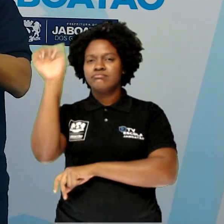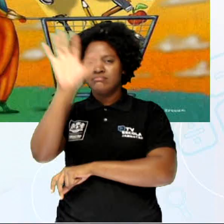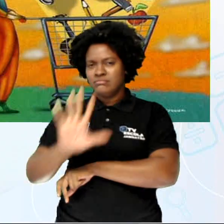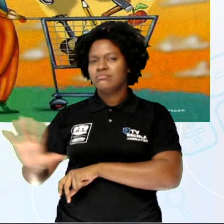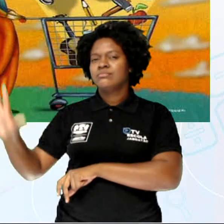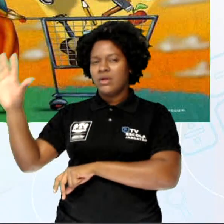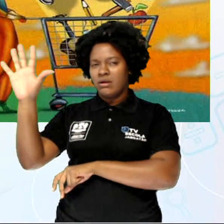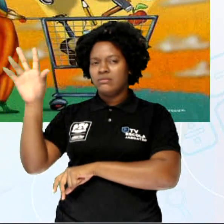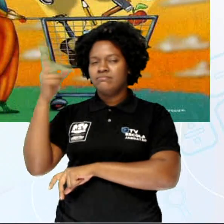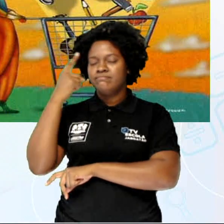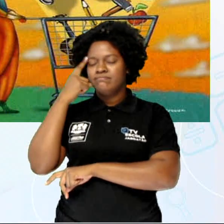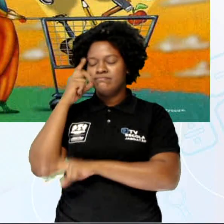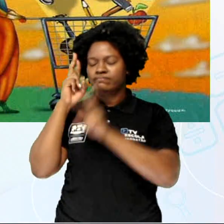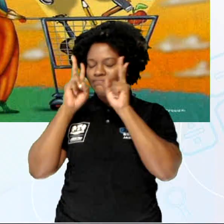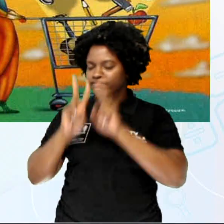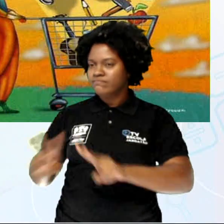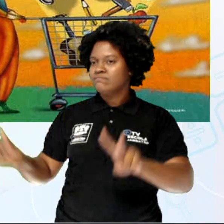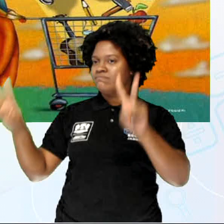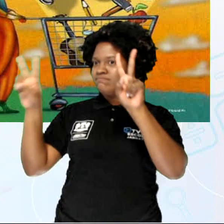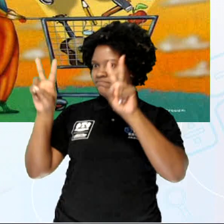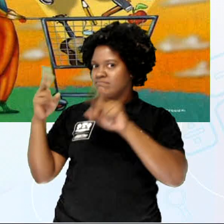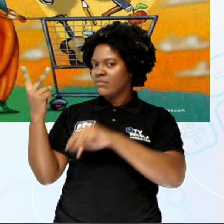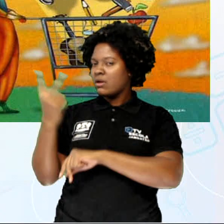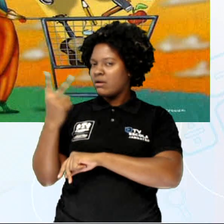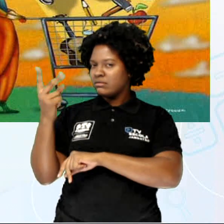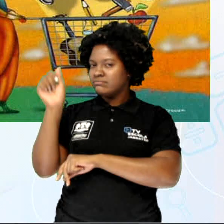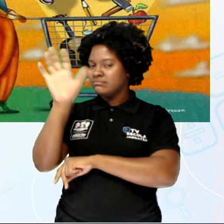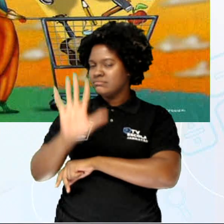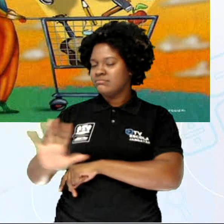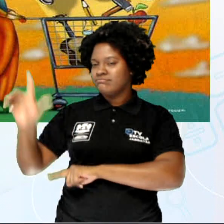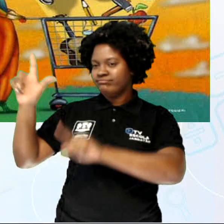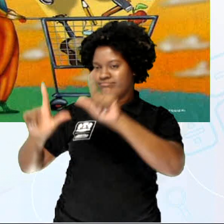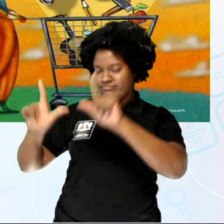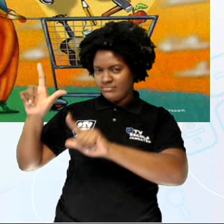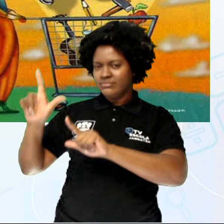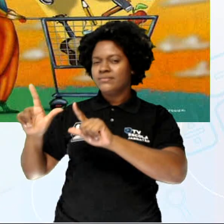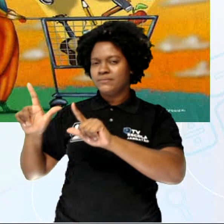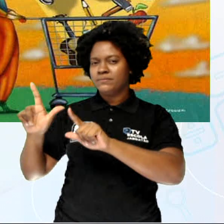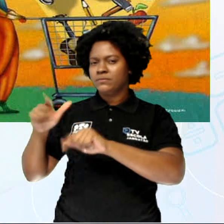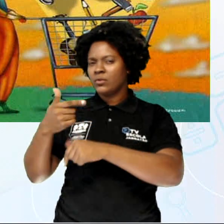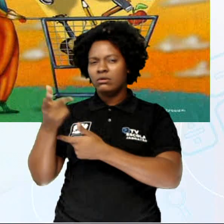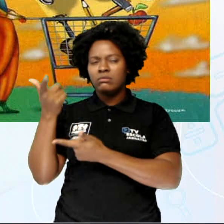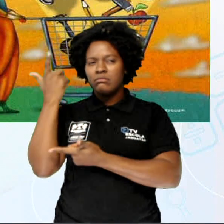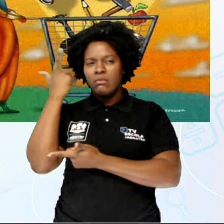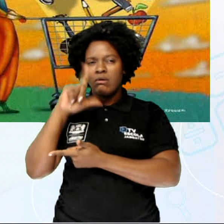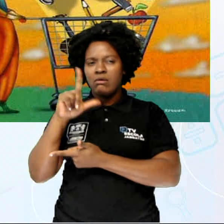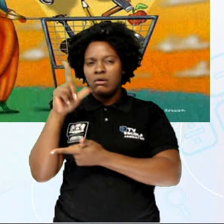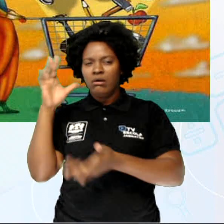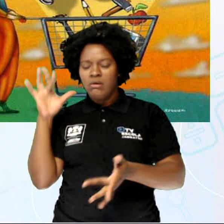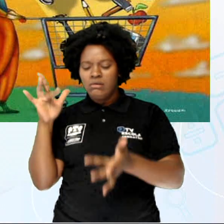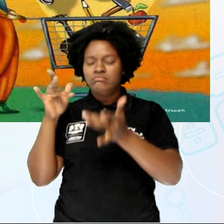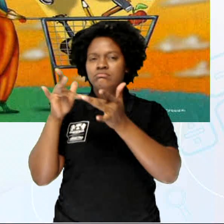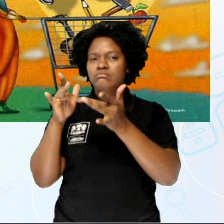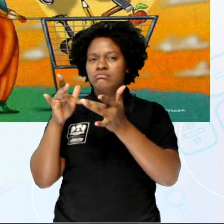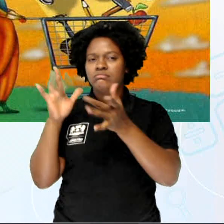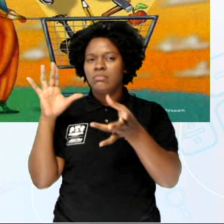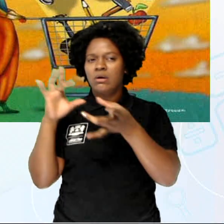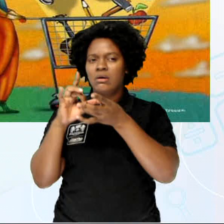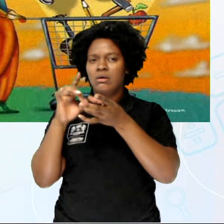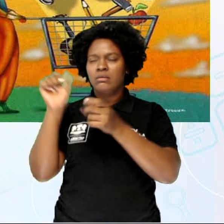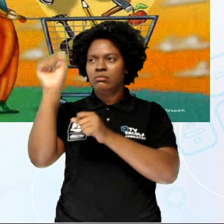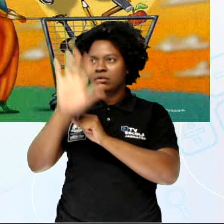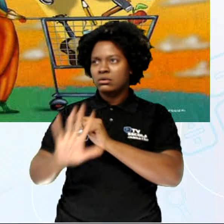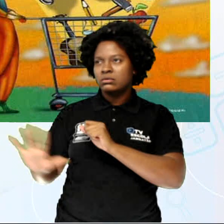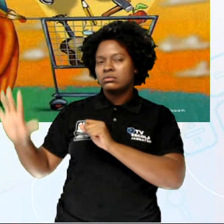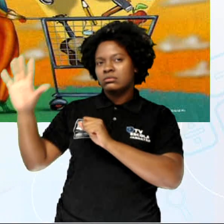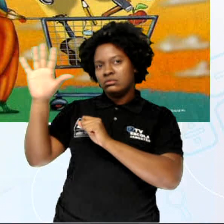estão aí na tela. Olhem bem para essas duas imagens que estão aí na tela. Você consegue associar uma